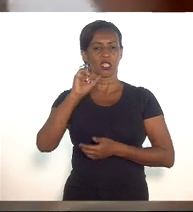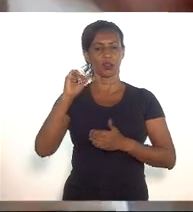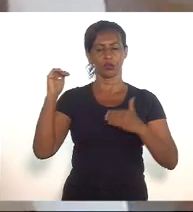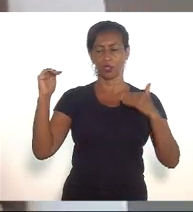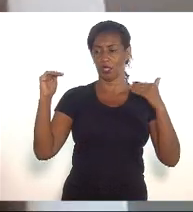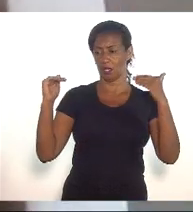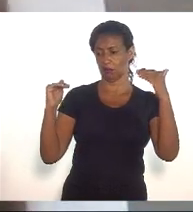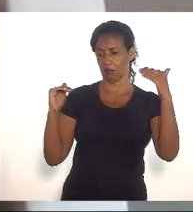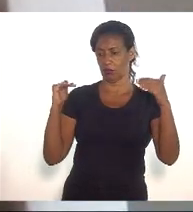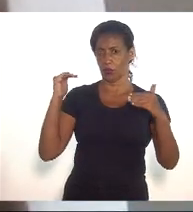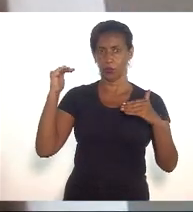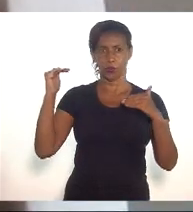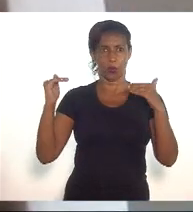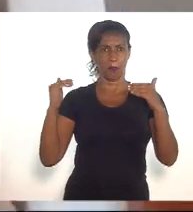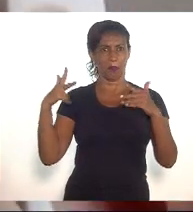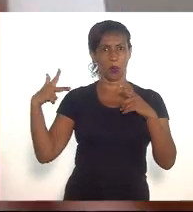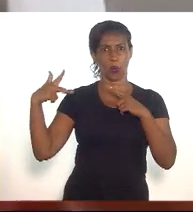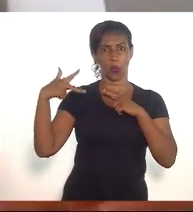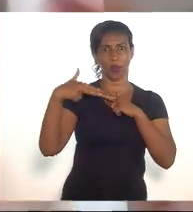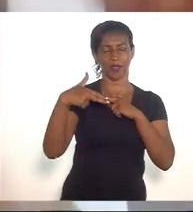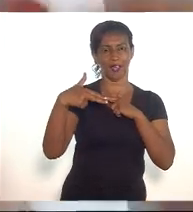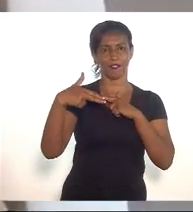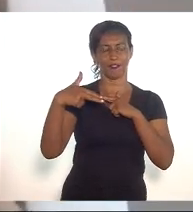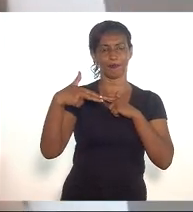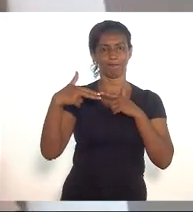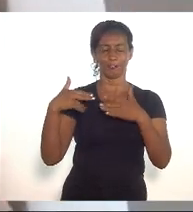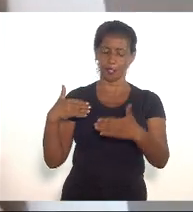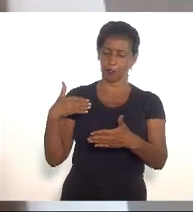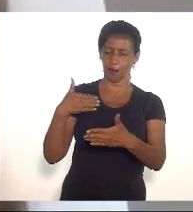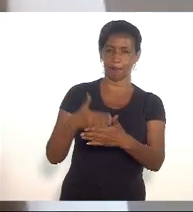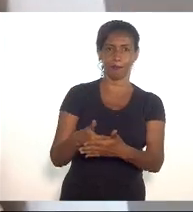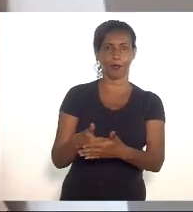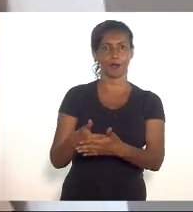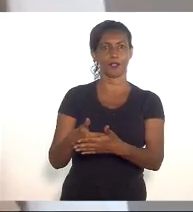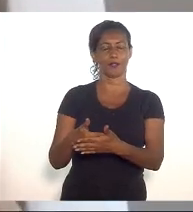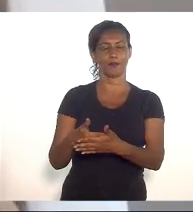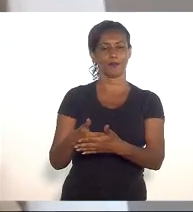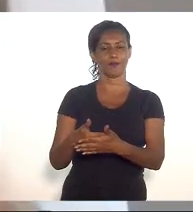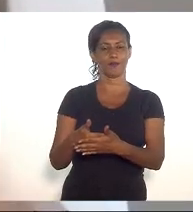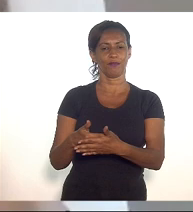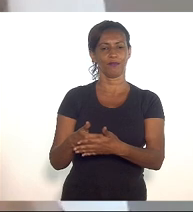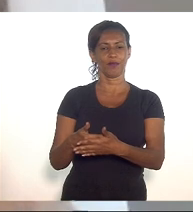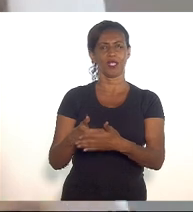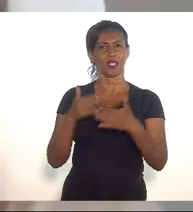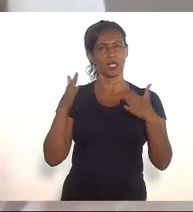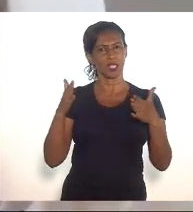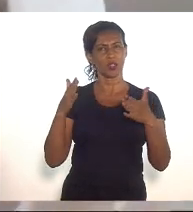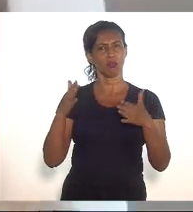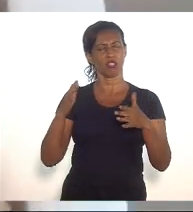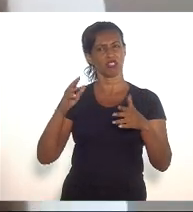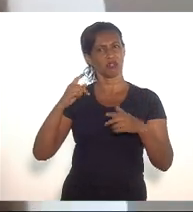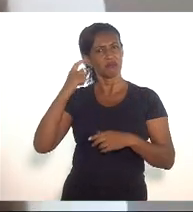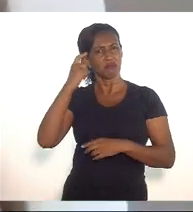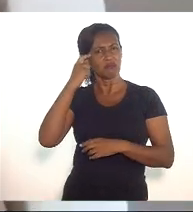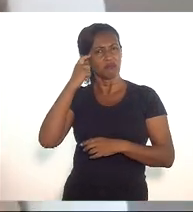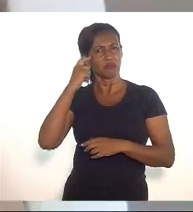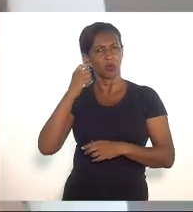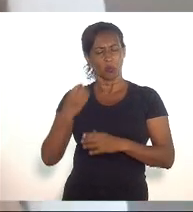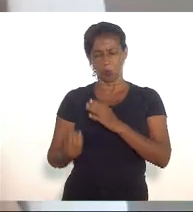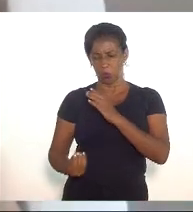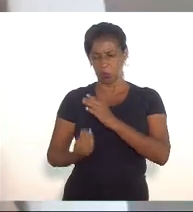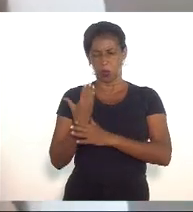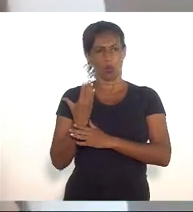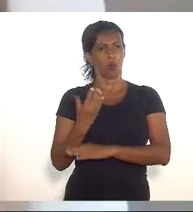sendo cortado e a gente chegava algo próximo do ano anterior. Então, isso mostra uma maturidade e o nascimento de